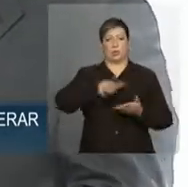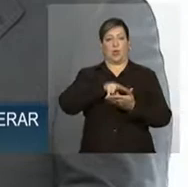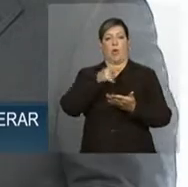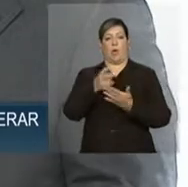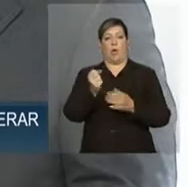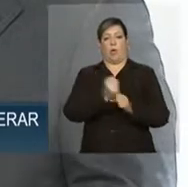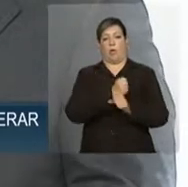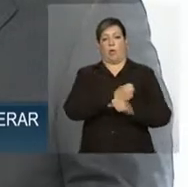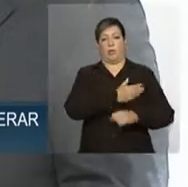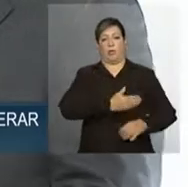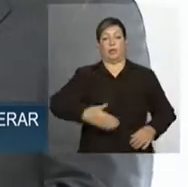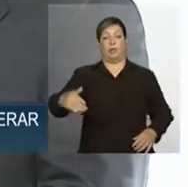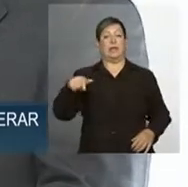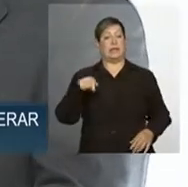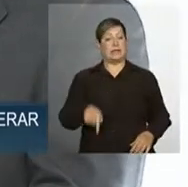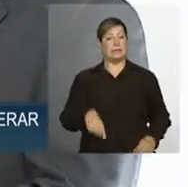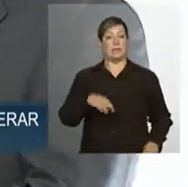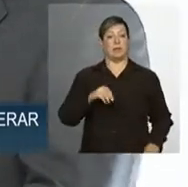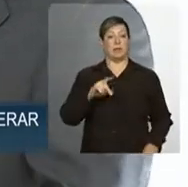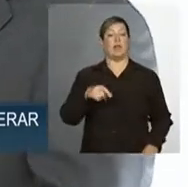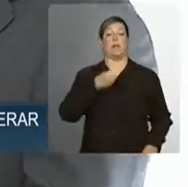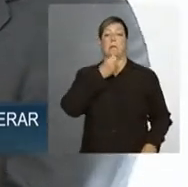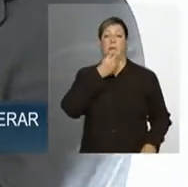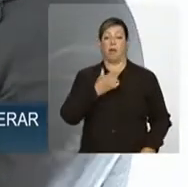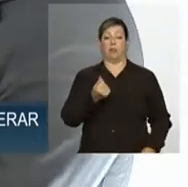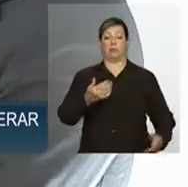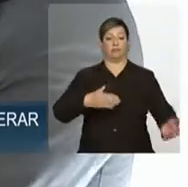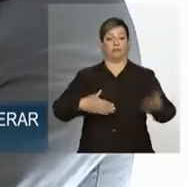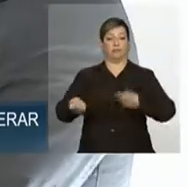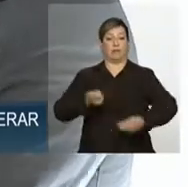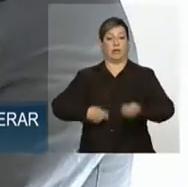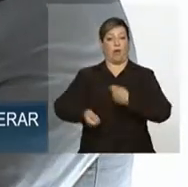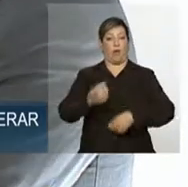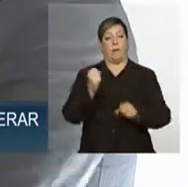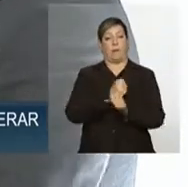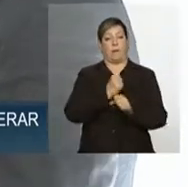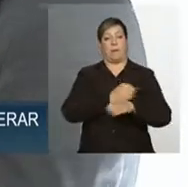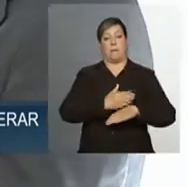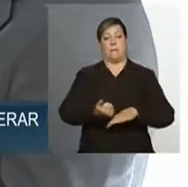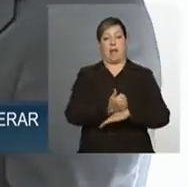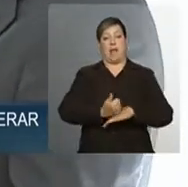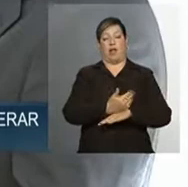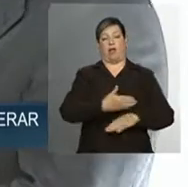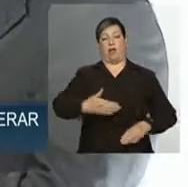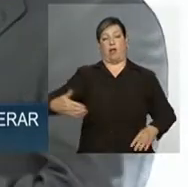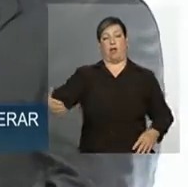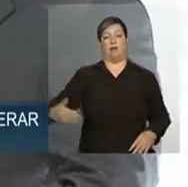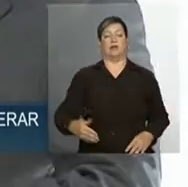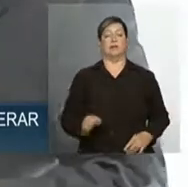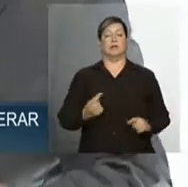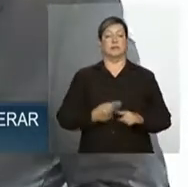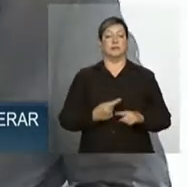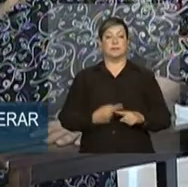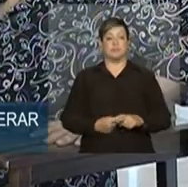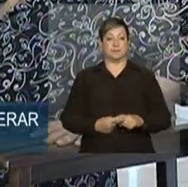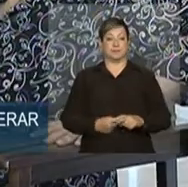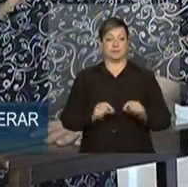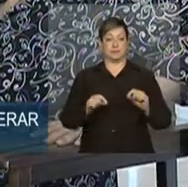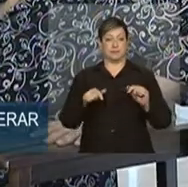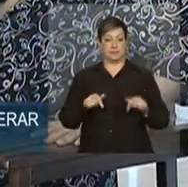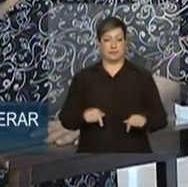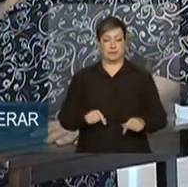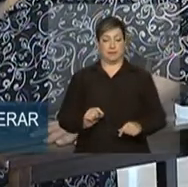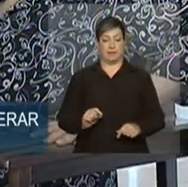dado sucesso. E por isso, me permita, presidente, é o modelo, presidenta Dilma, porque é aquele modelo